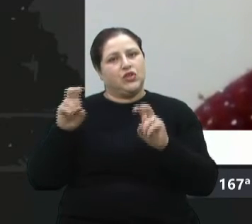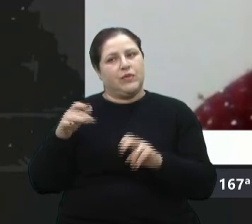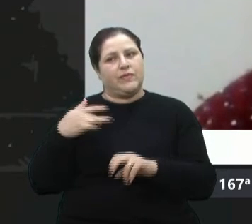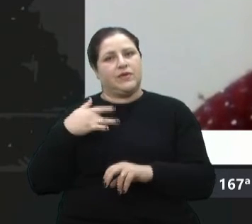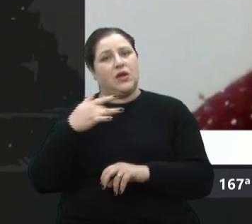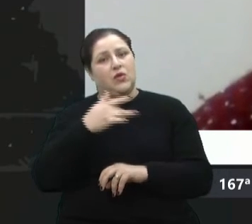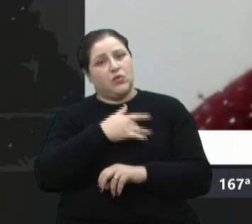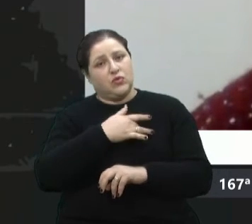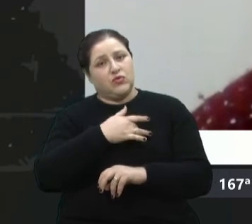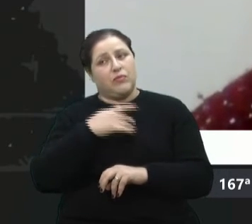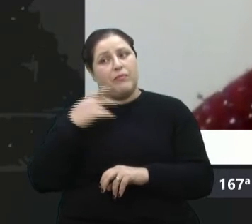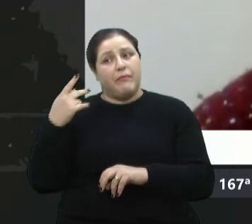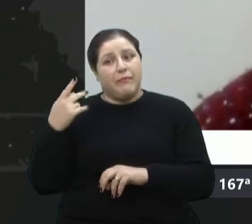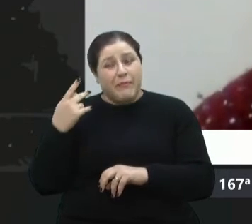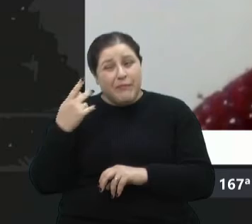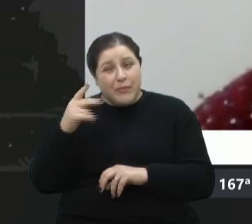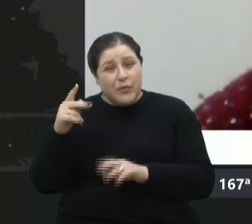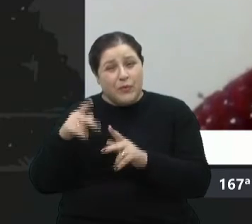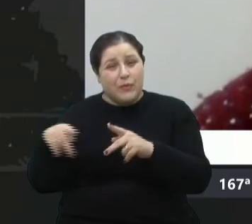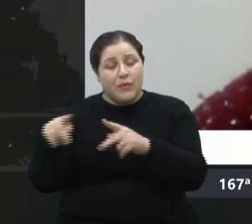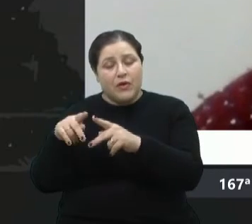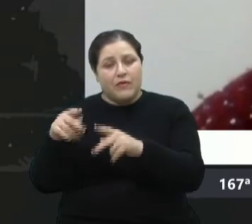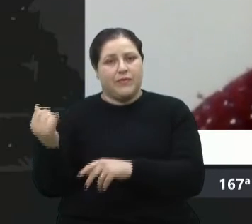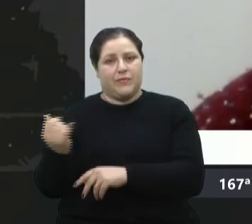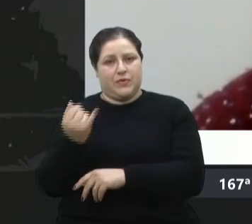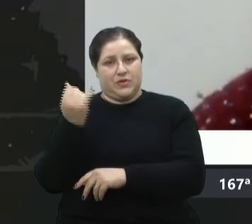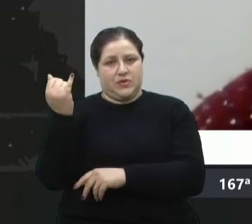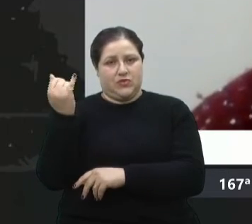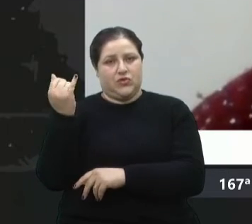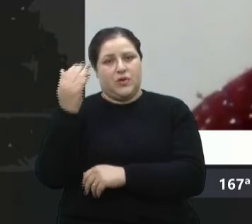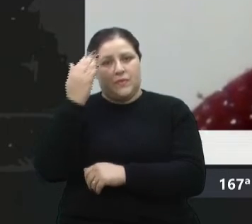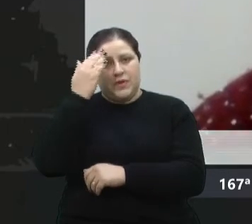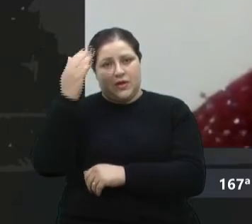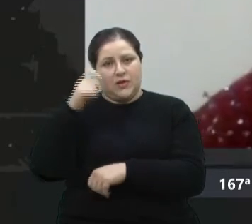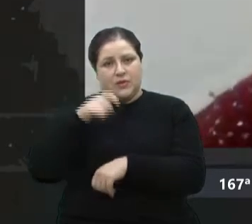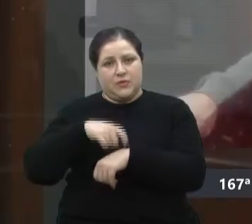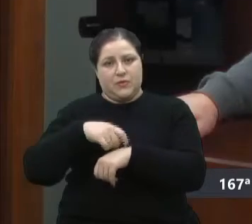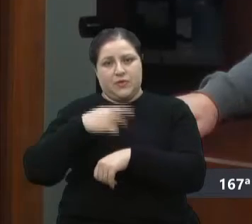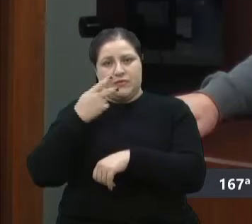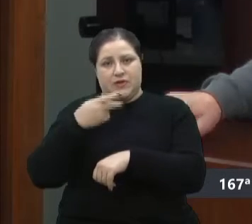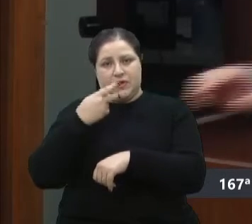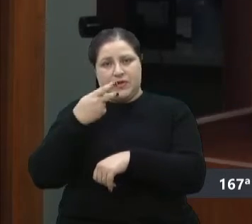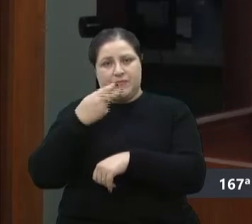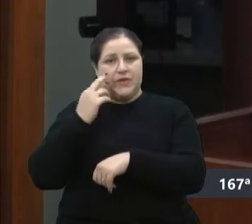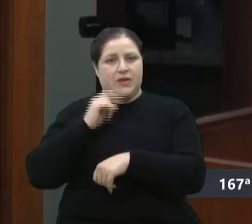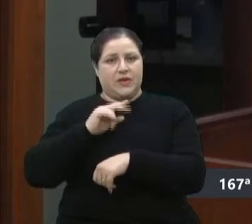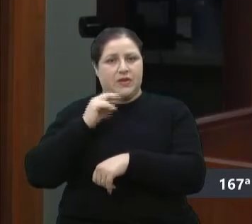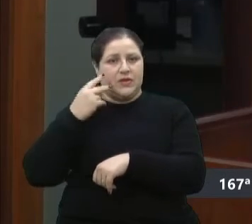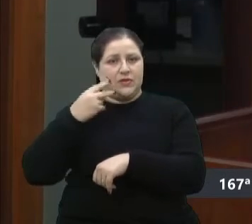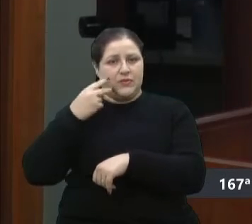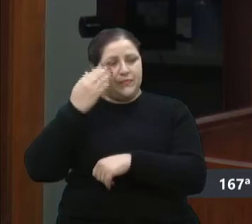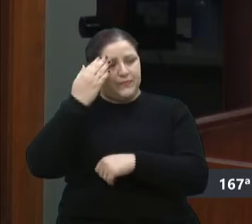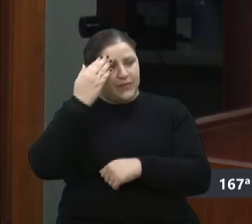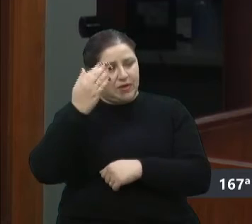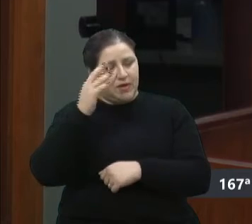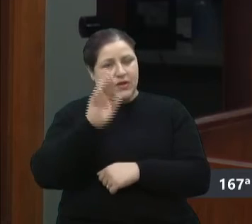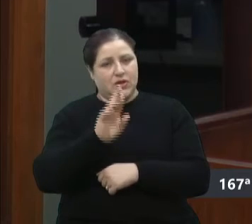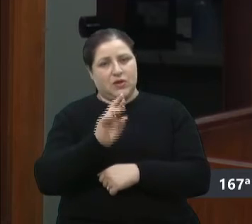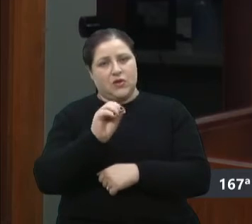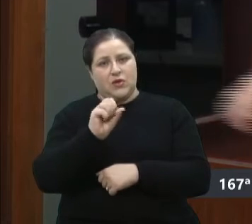né? Então, muito obrigada pela parte, vereador Renato. Obrigado, vereadora Rose.